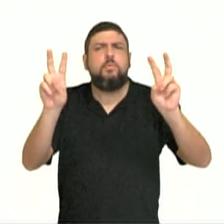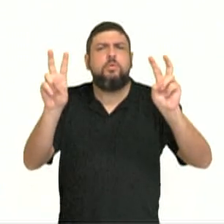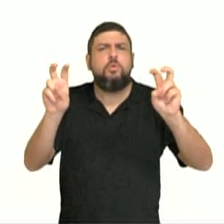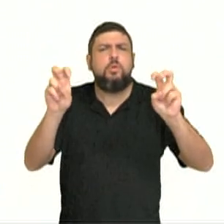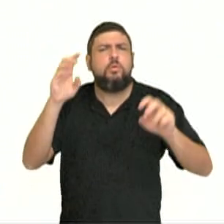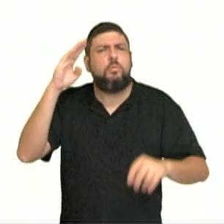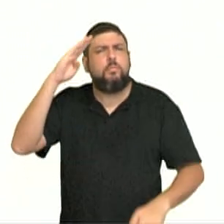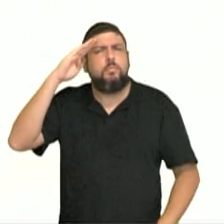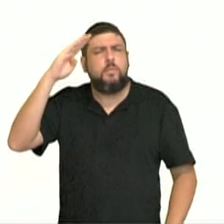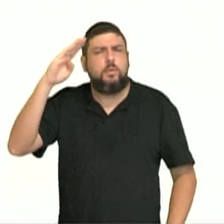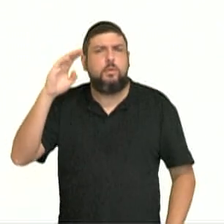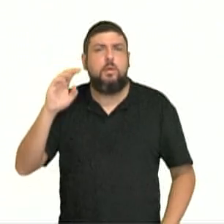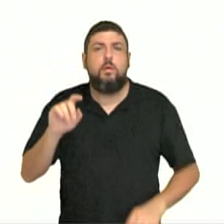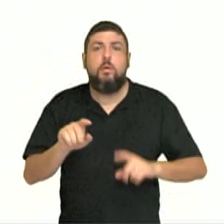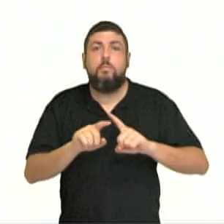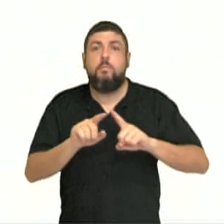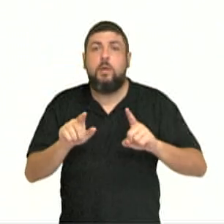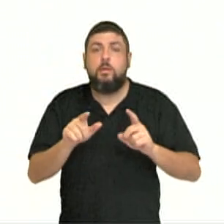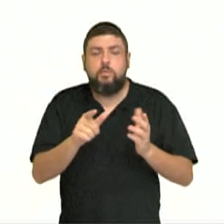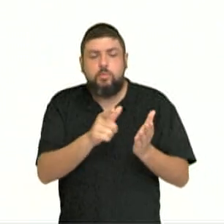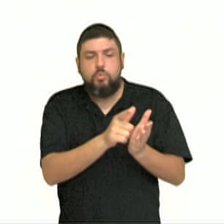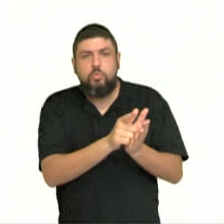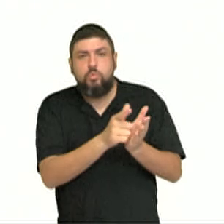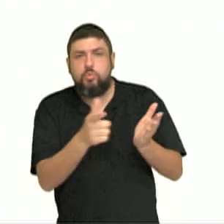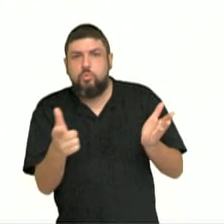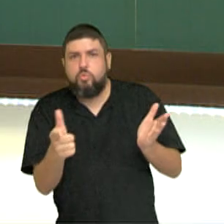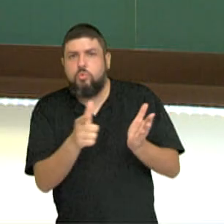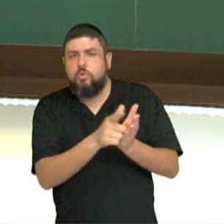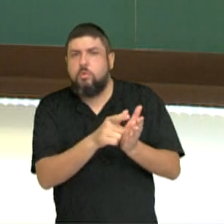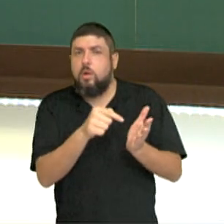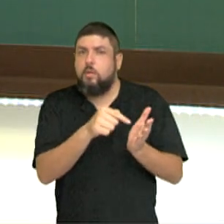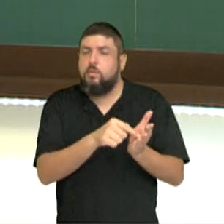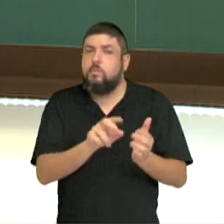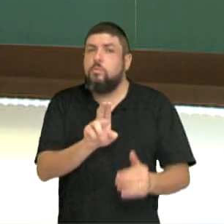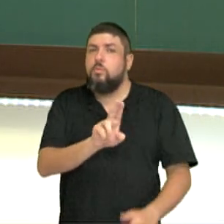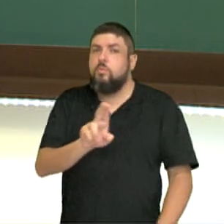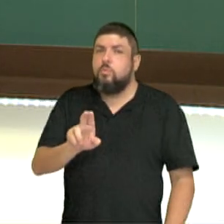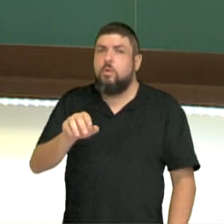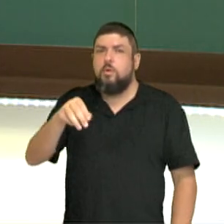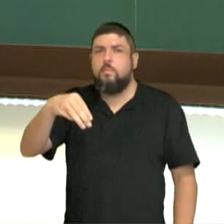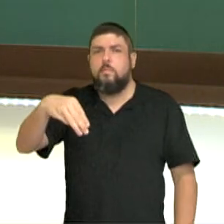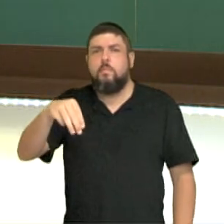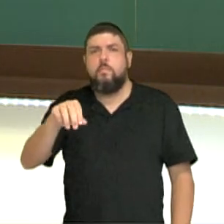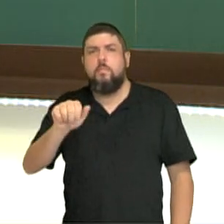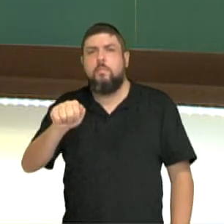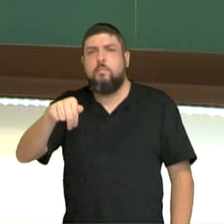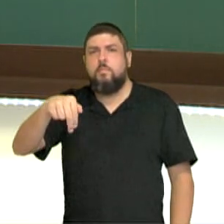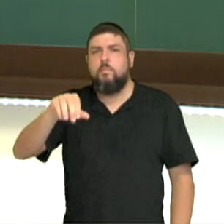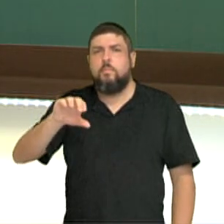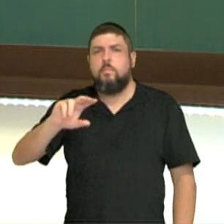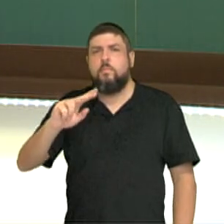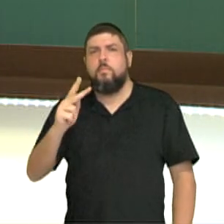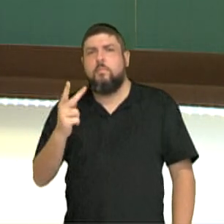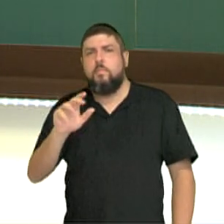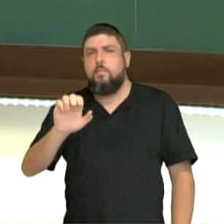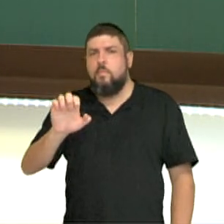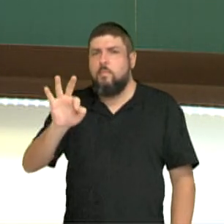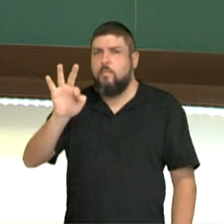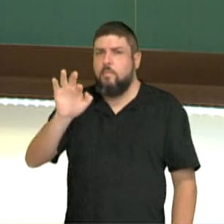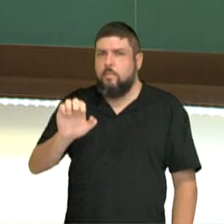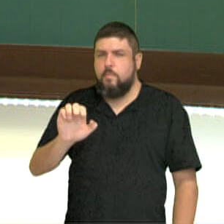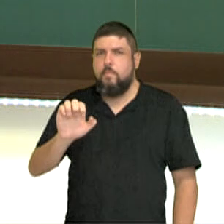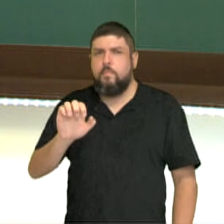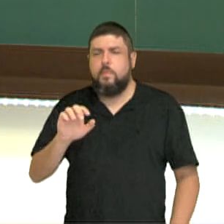Poderíamos, mas o ideal é chamar de manchete justamente para diferenciarmos notícia de outros textos. Todo texto já